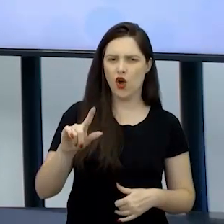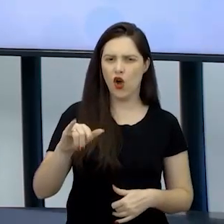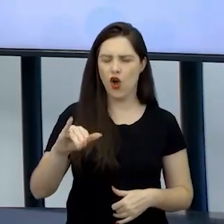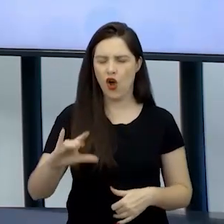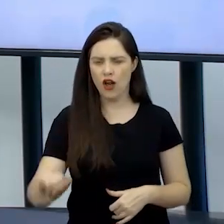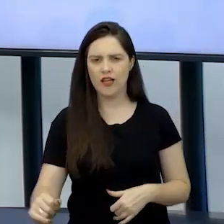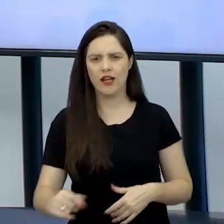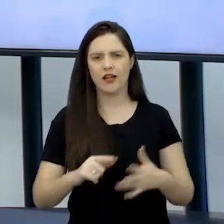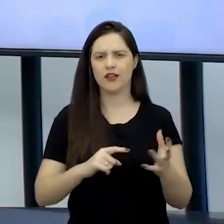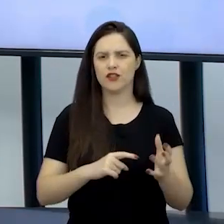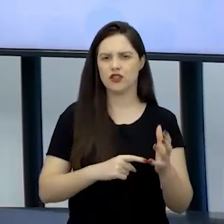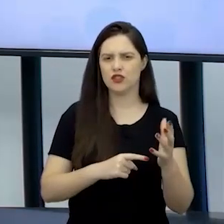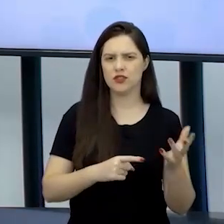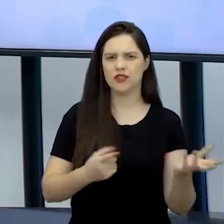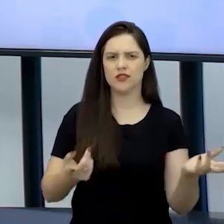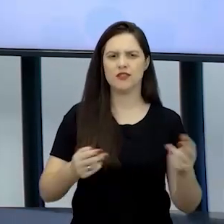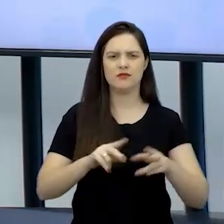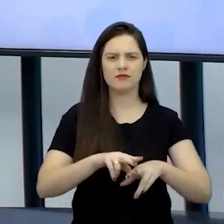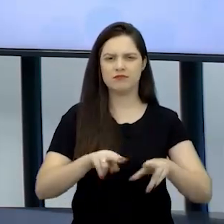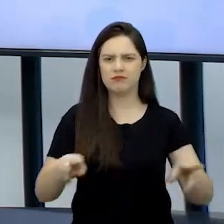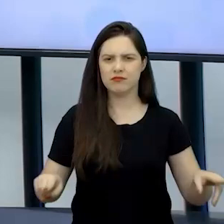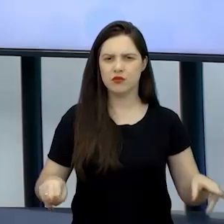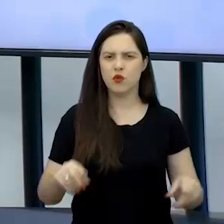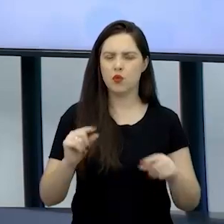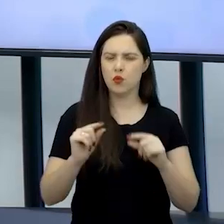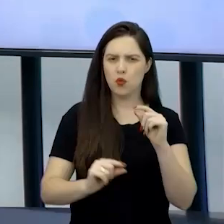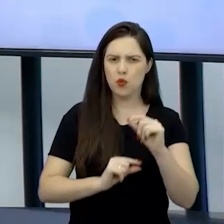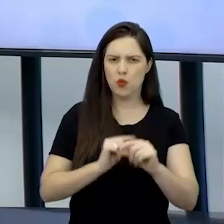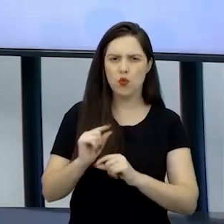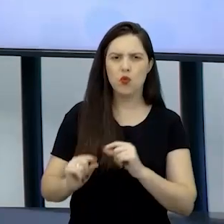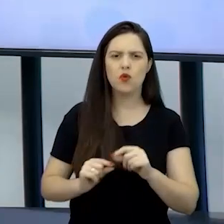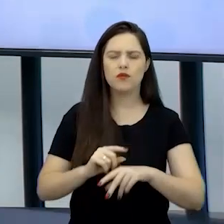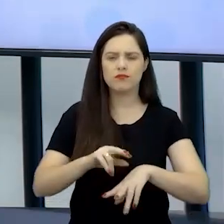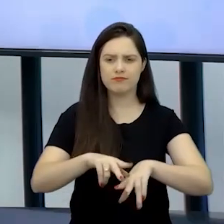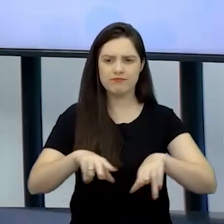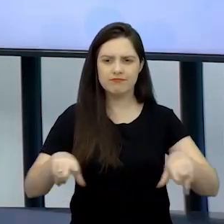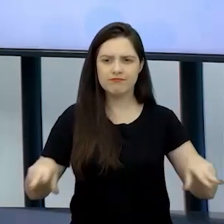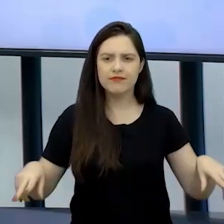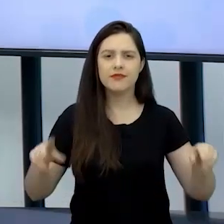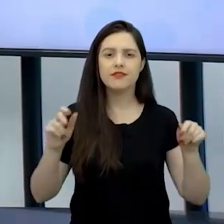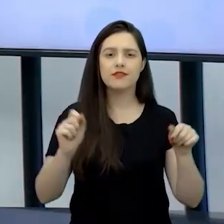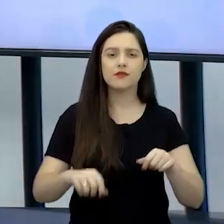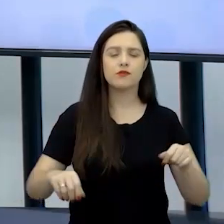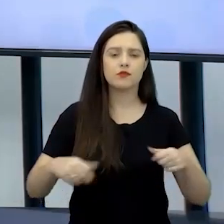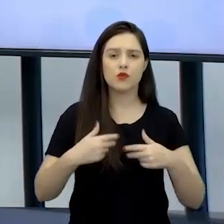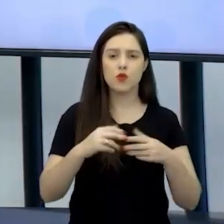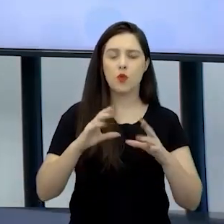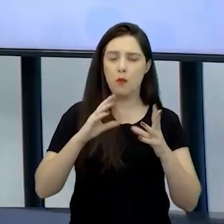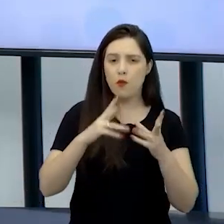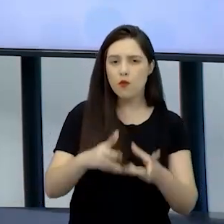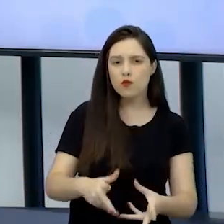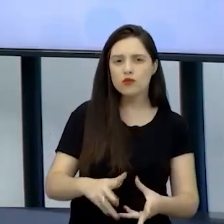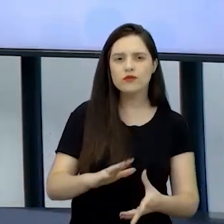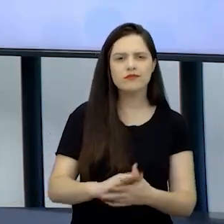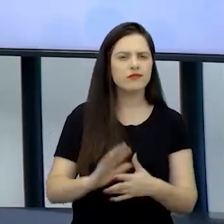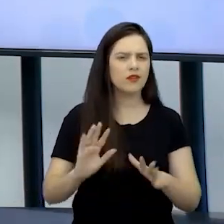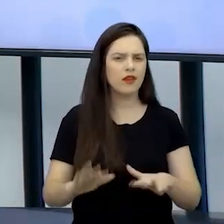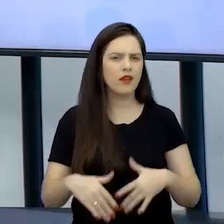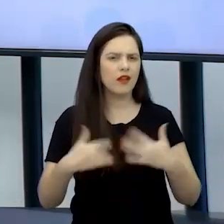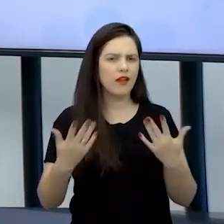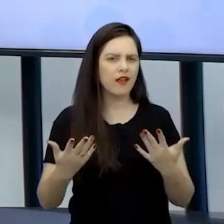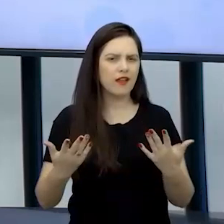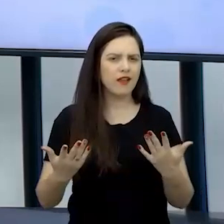falamos dos aerogeradores, comentamos um pouquinho as energias limpas no Brasil, no mundo. E aí você vai falar agora